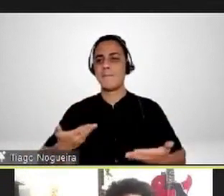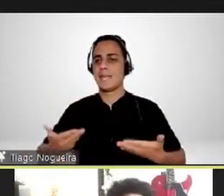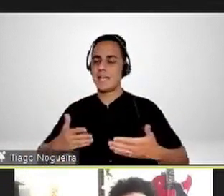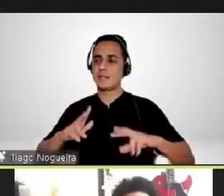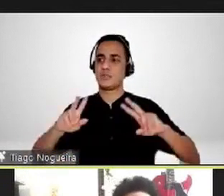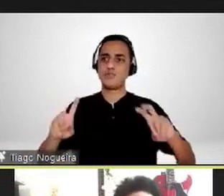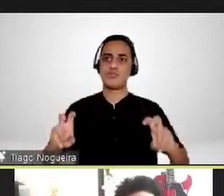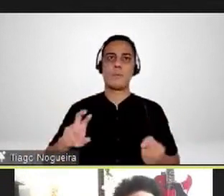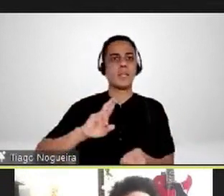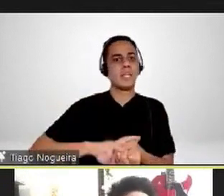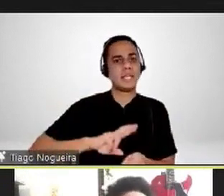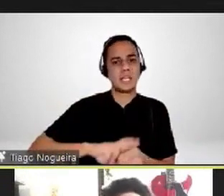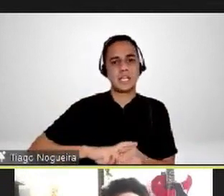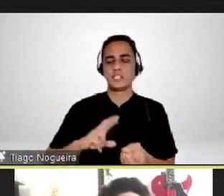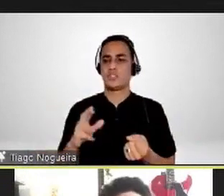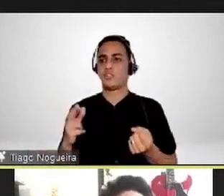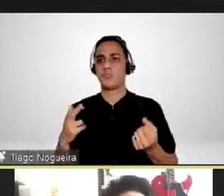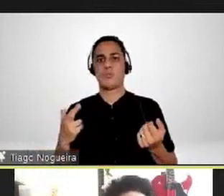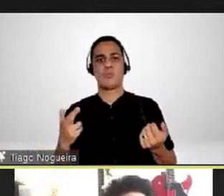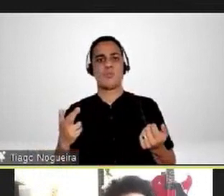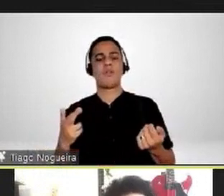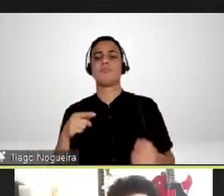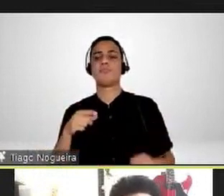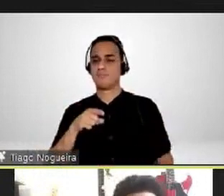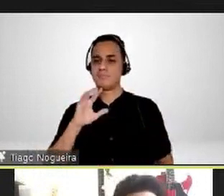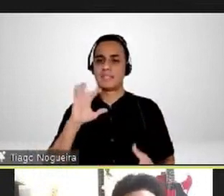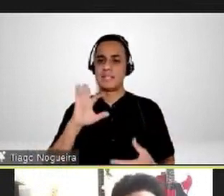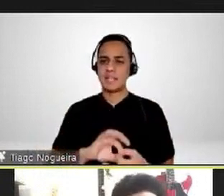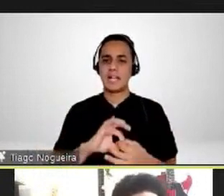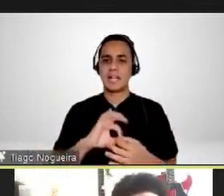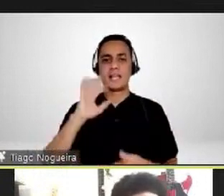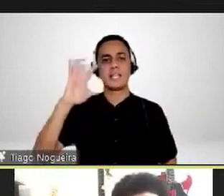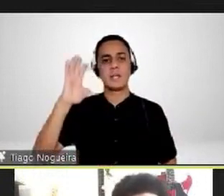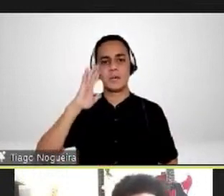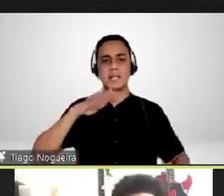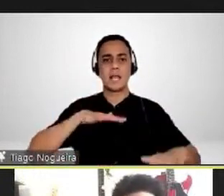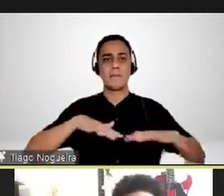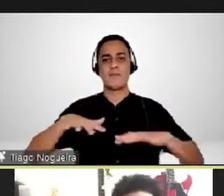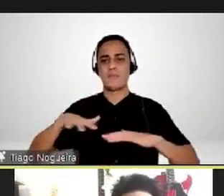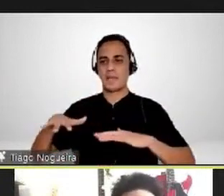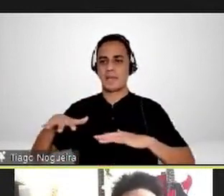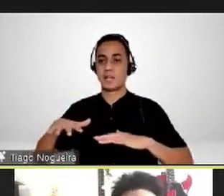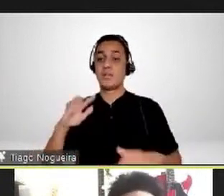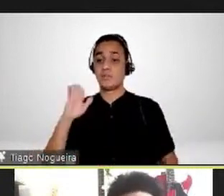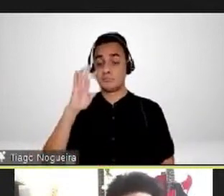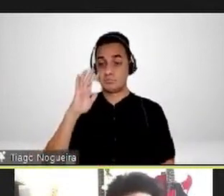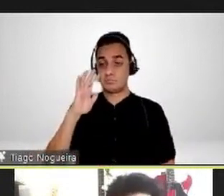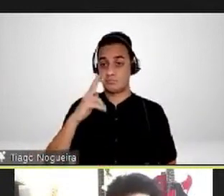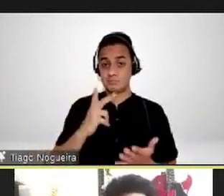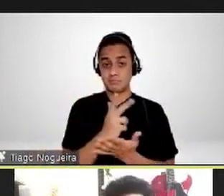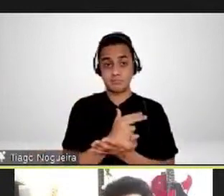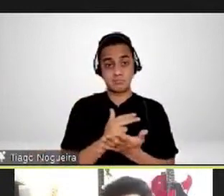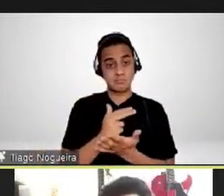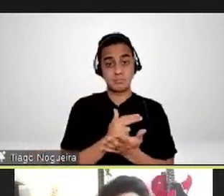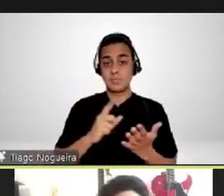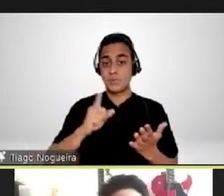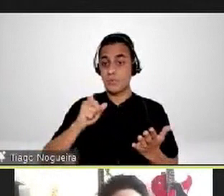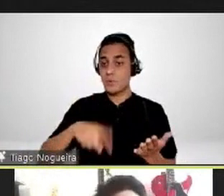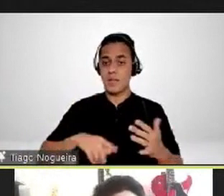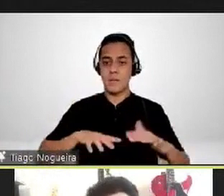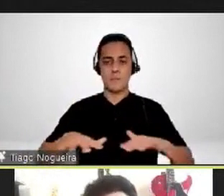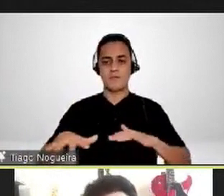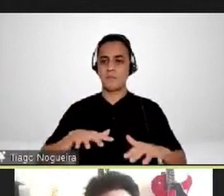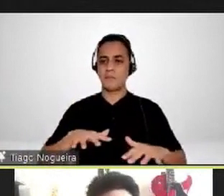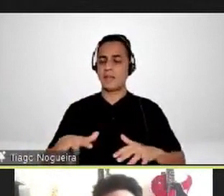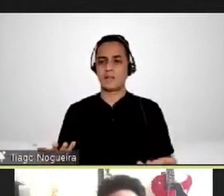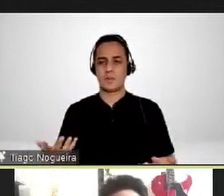ritmo. E isso é a teoria do movimento, né? E desenho é movimento. Então, a gente não vai conseguir escapar. Por mais que